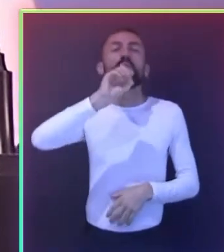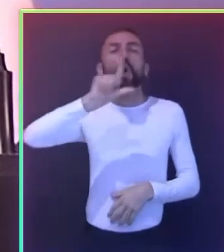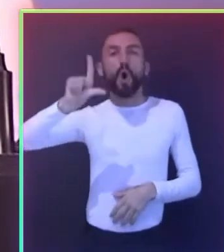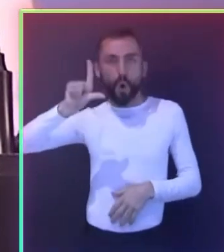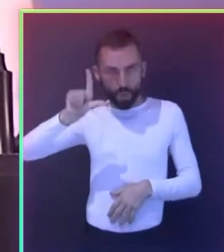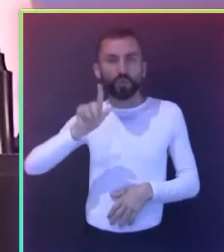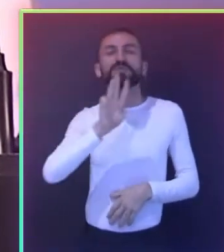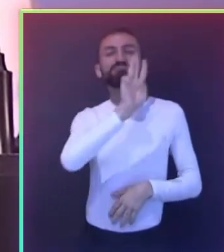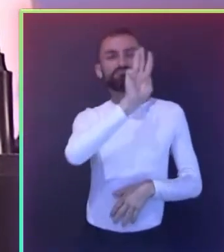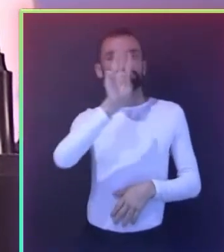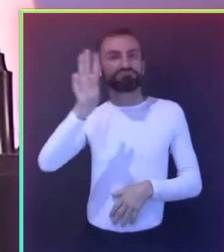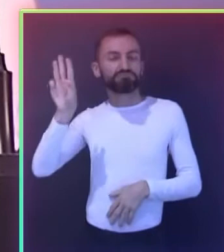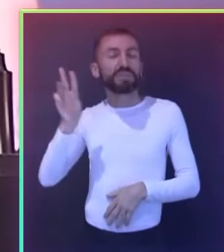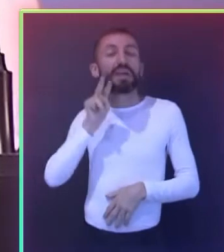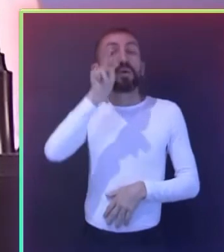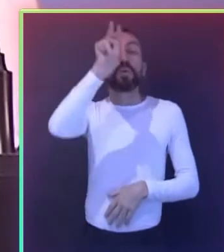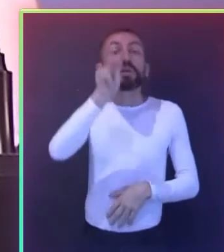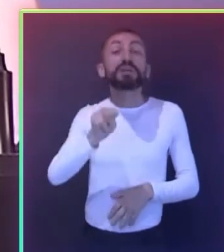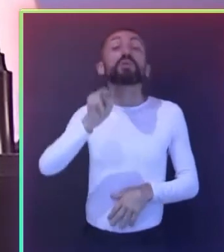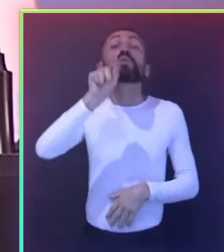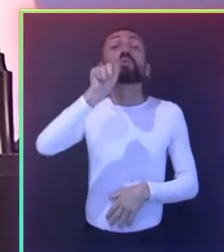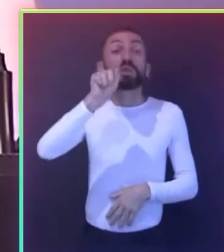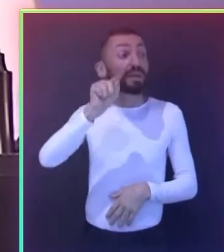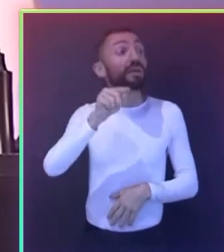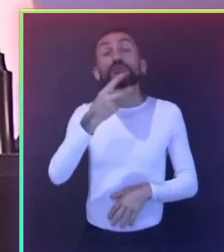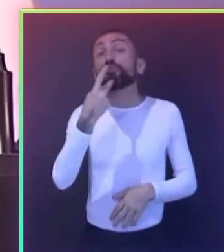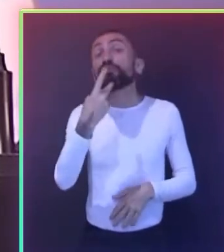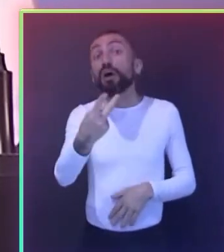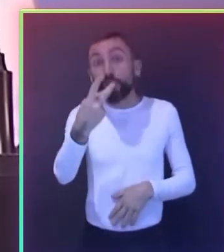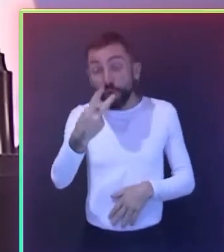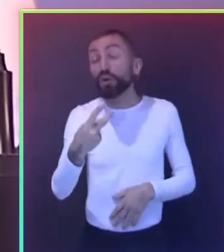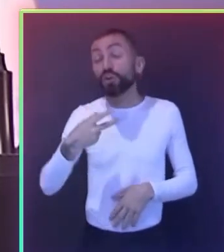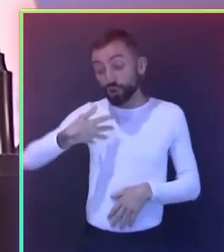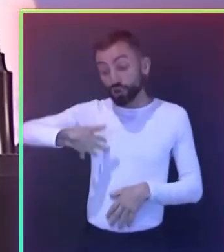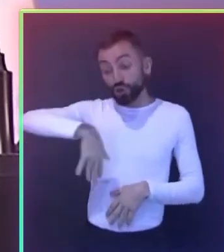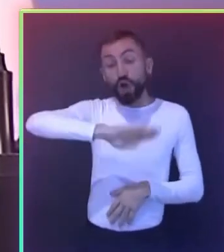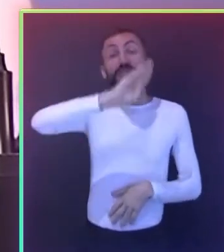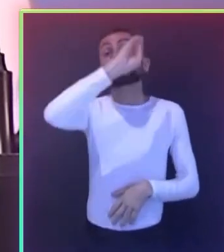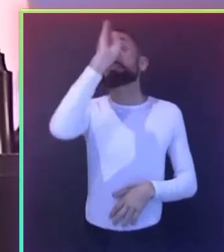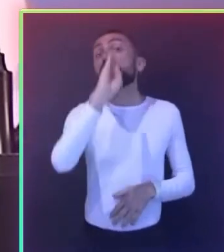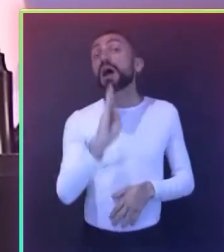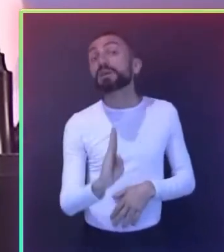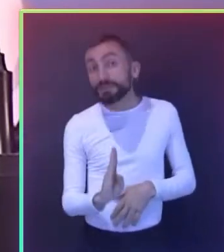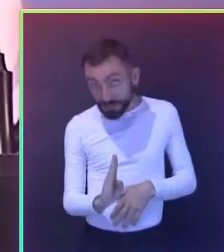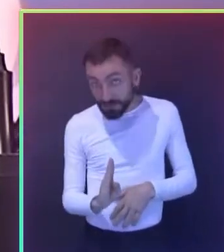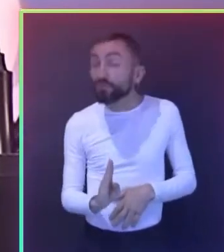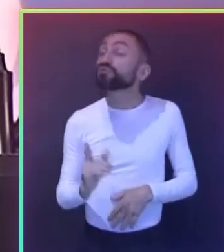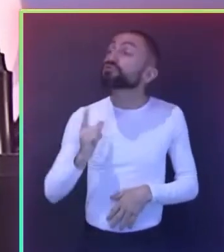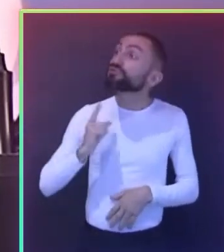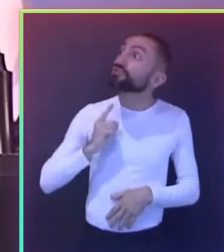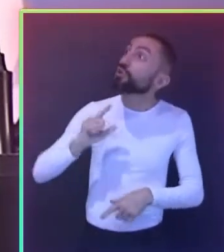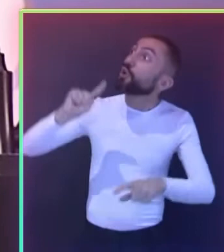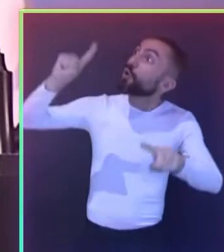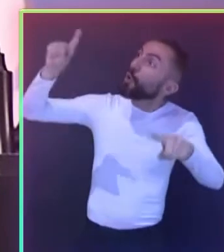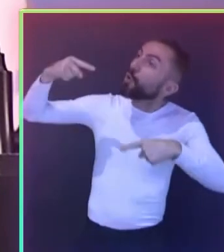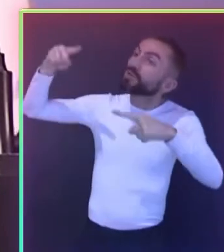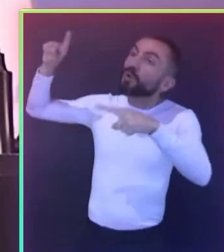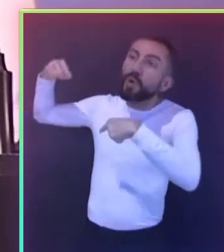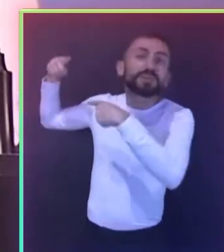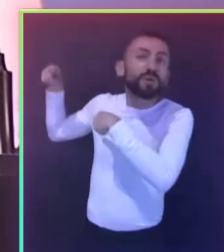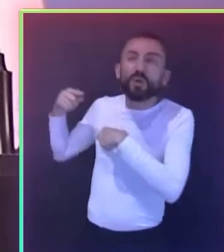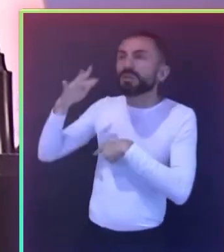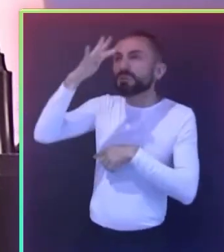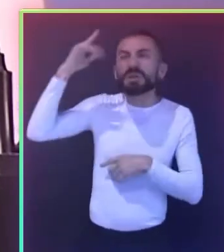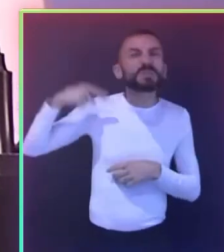que nós brasileiros temos antídotos eficazes contra os ataques e o